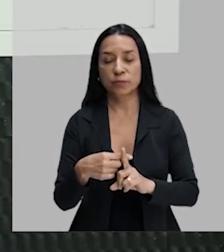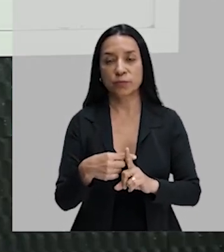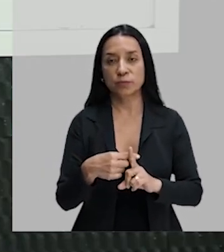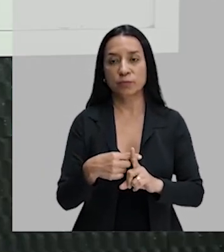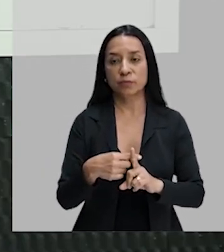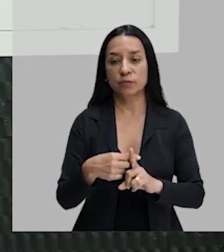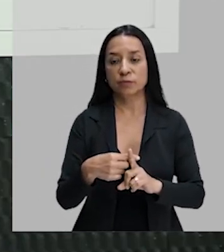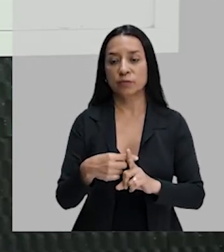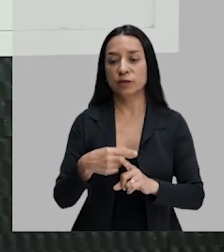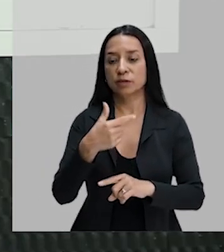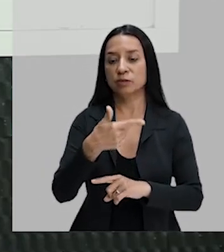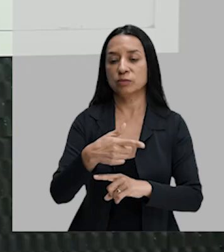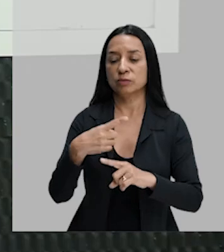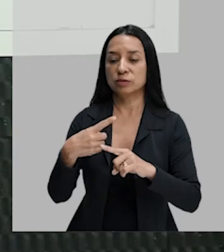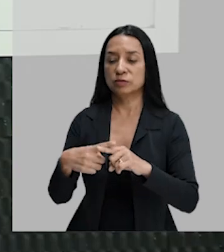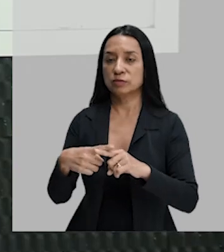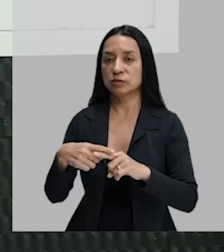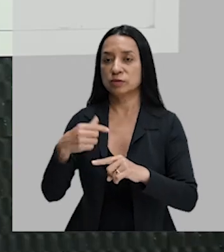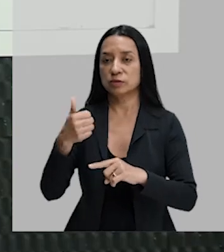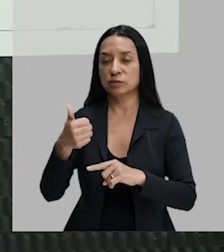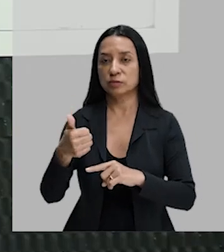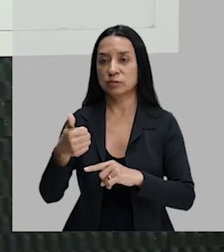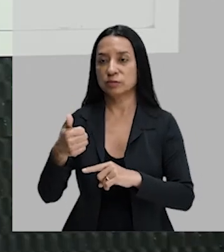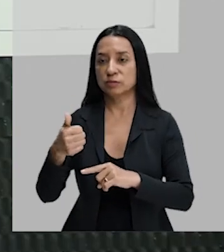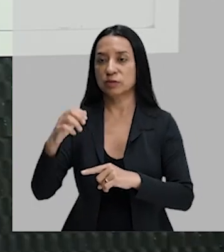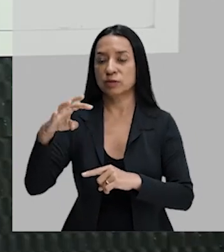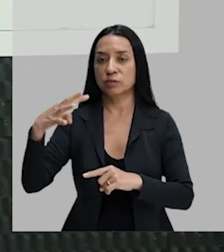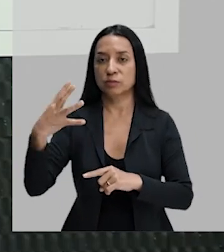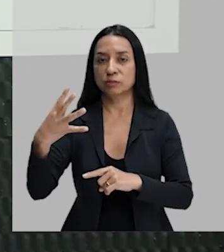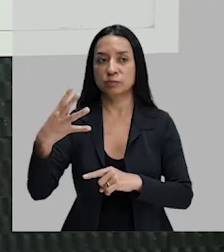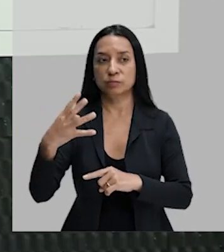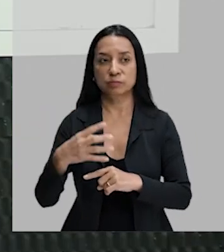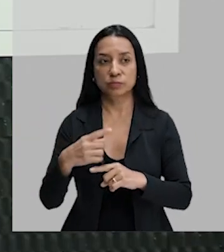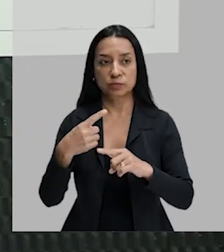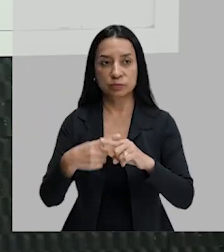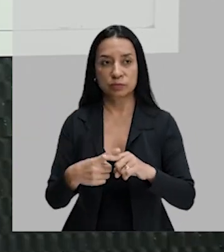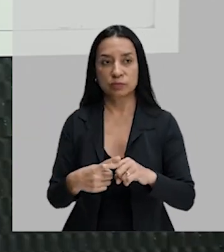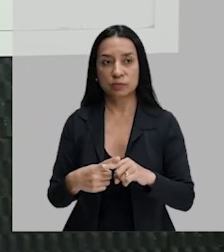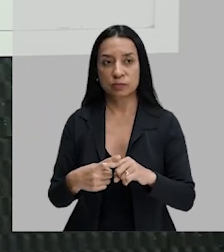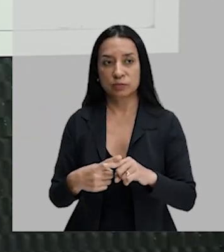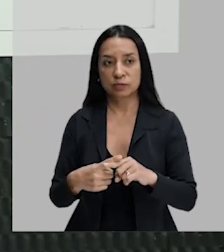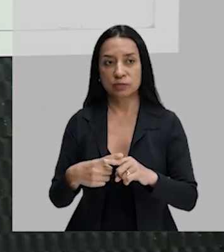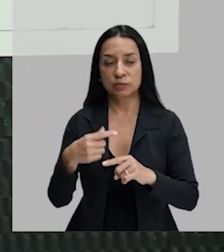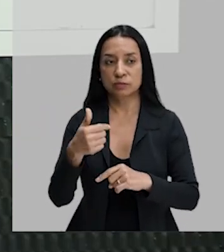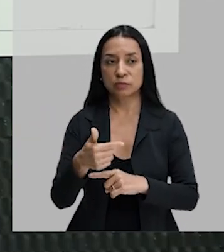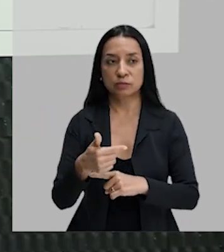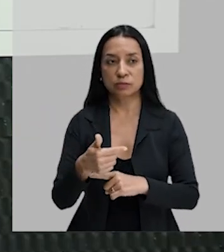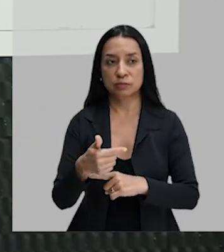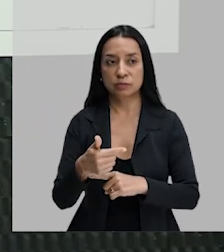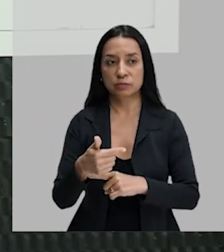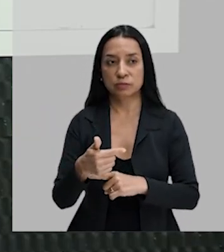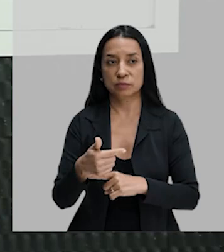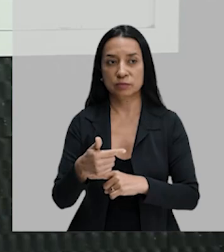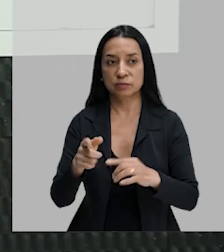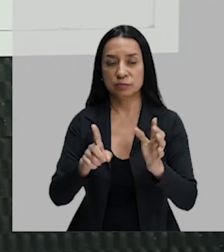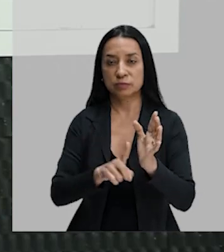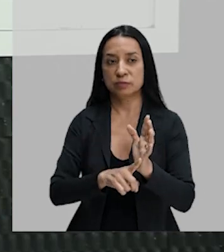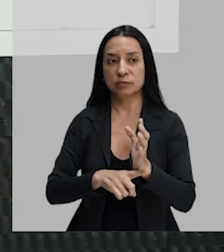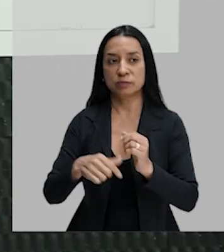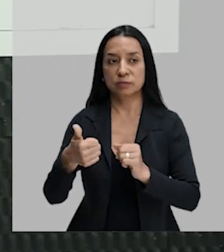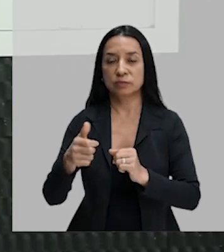dois multiplicados por menos uma quarta vezes dois menos